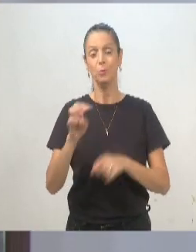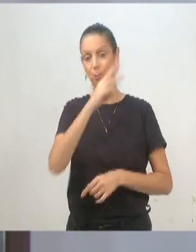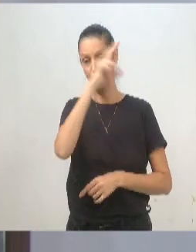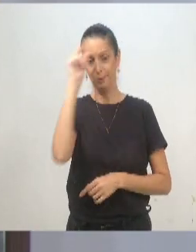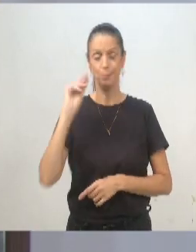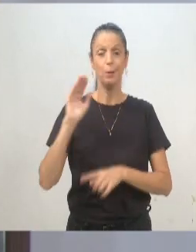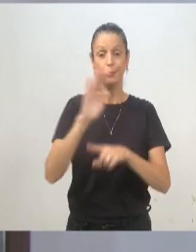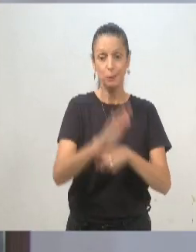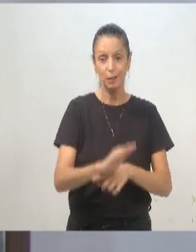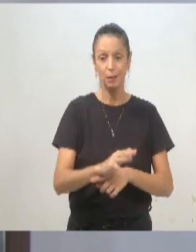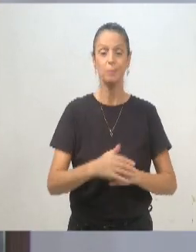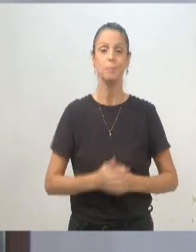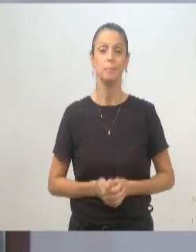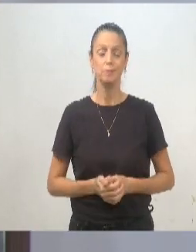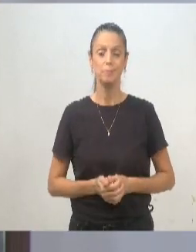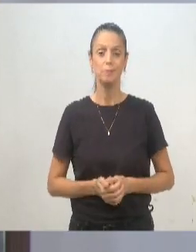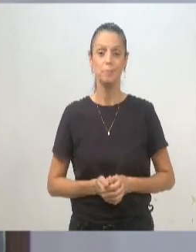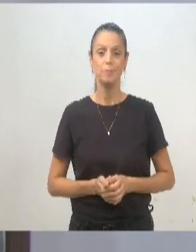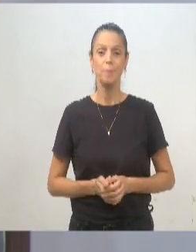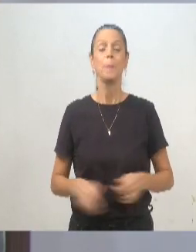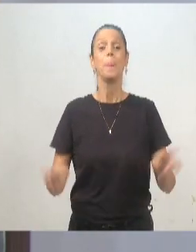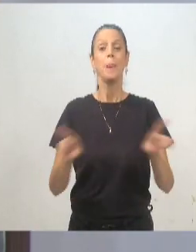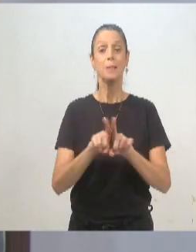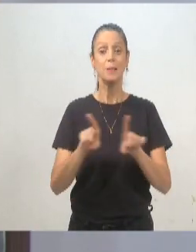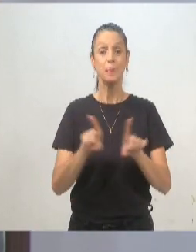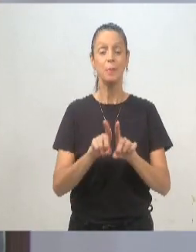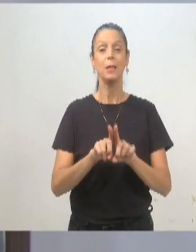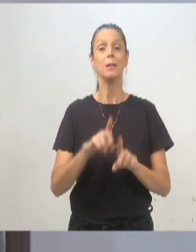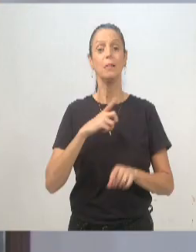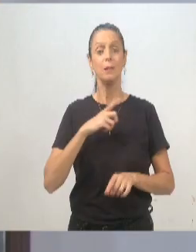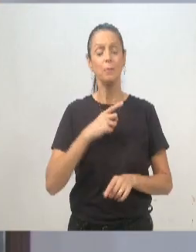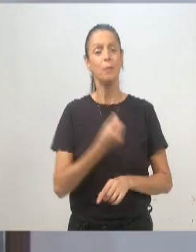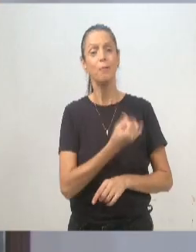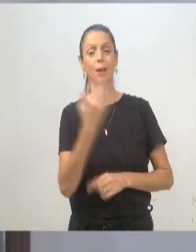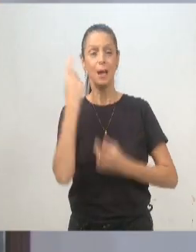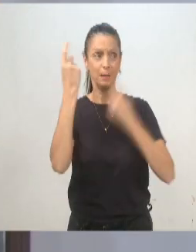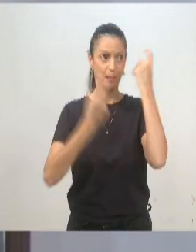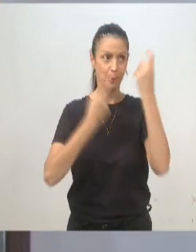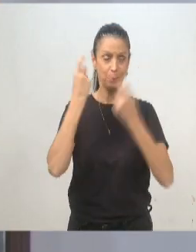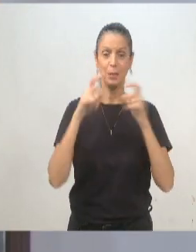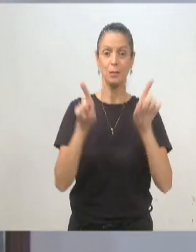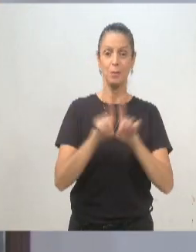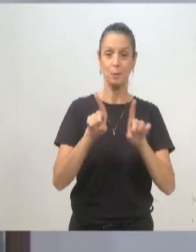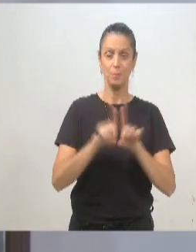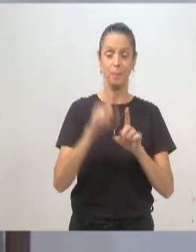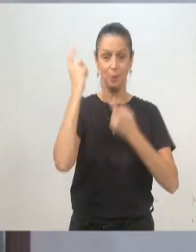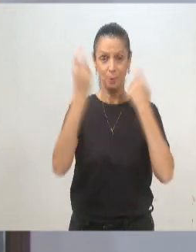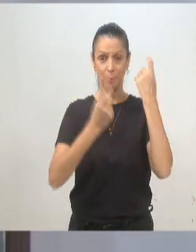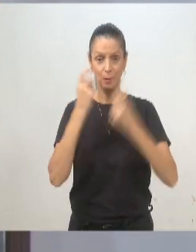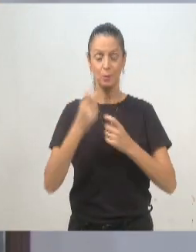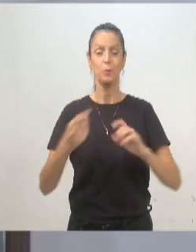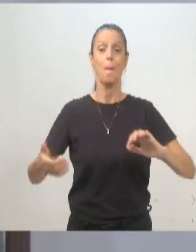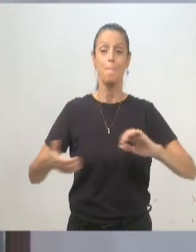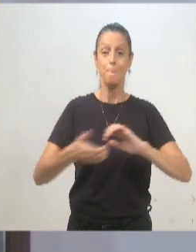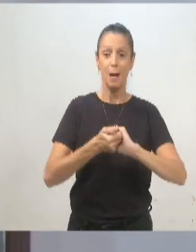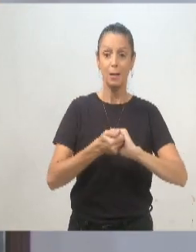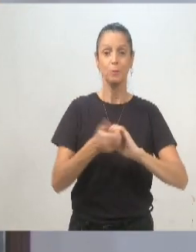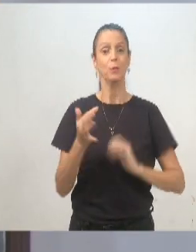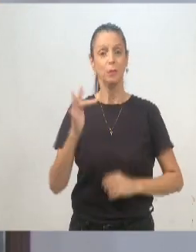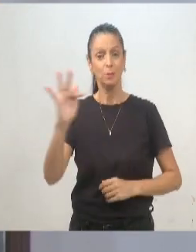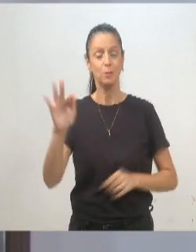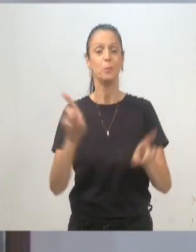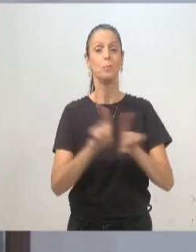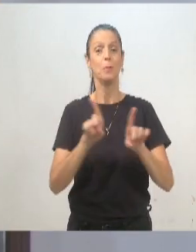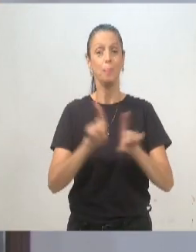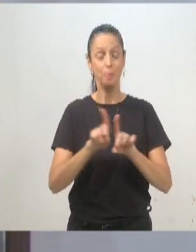que, portanto, também nos onera. E aí nos levanta diversas preocupações, né? A preocupação com o Pacto Federativo, a